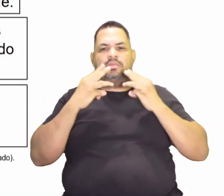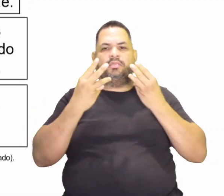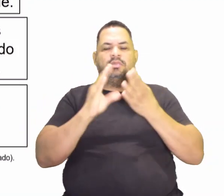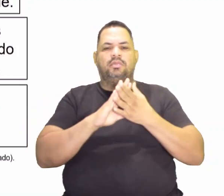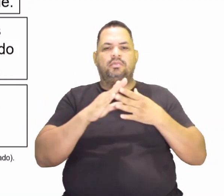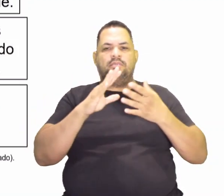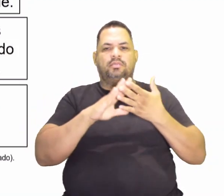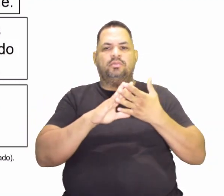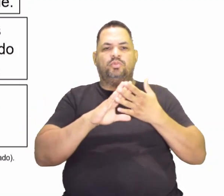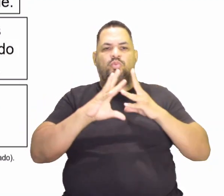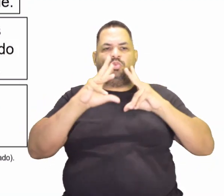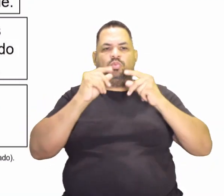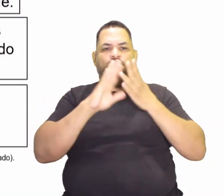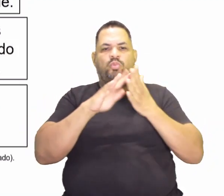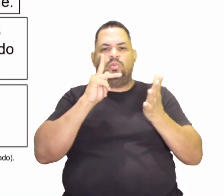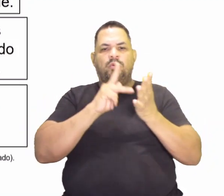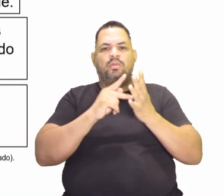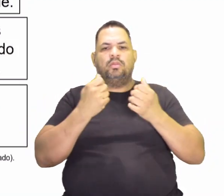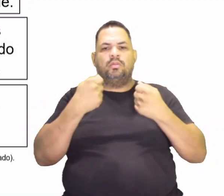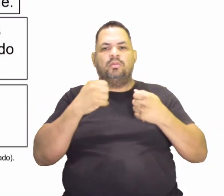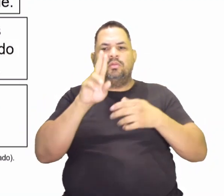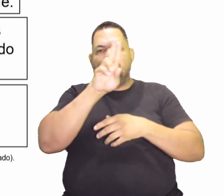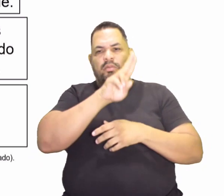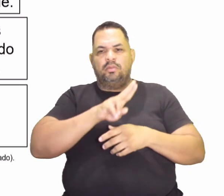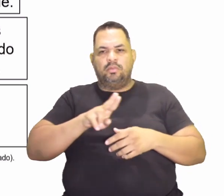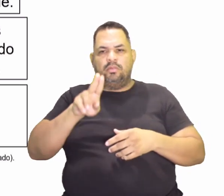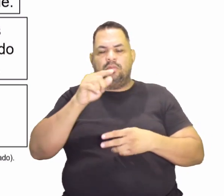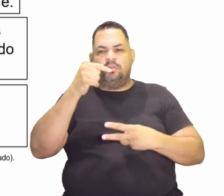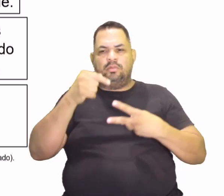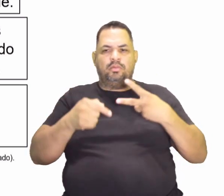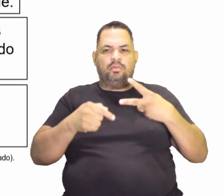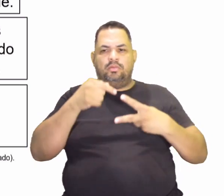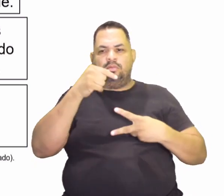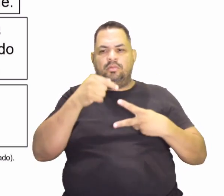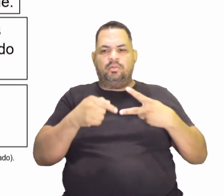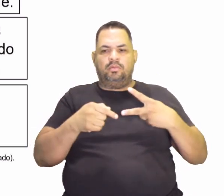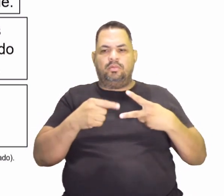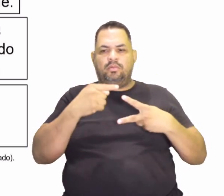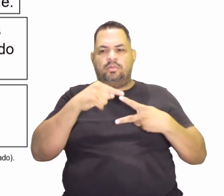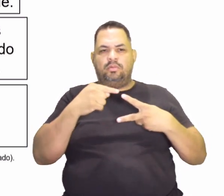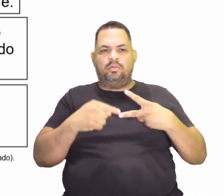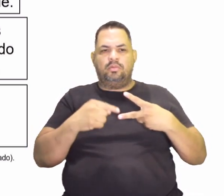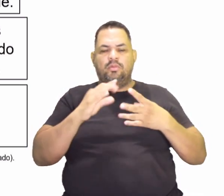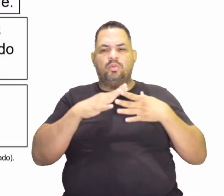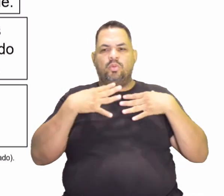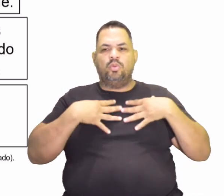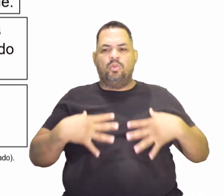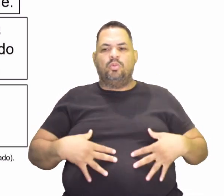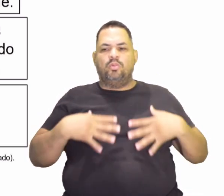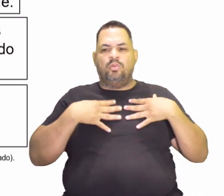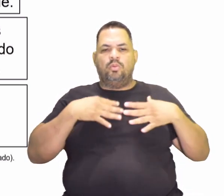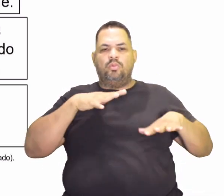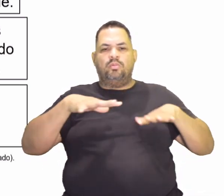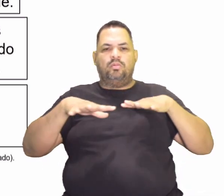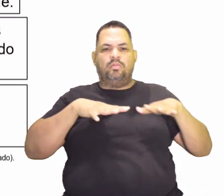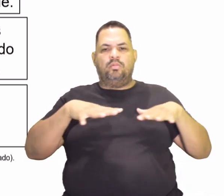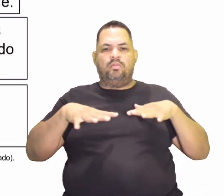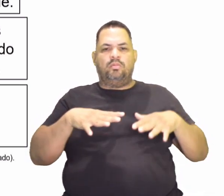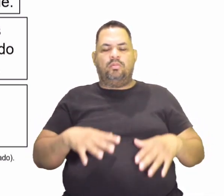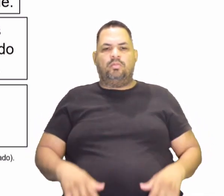físico. Para ele, toda a realidade poderia ser aplicada a partir dos elementos dos corpos e o